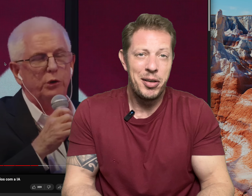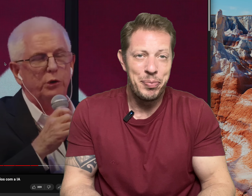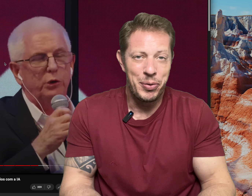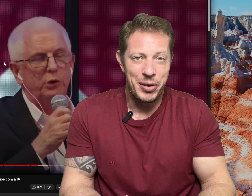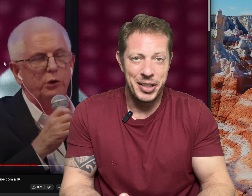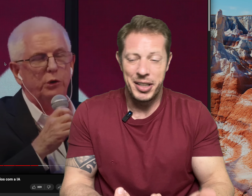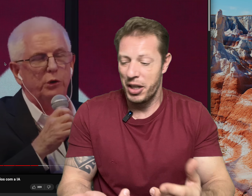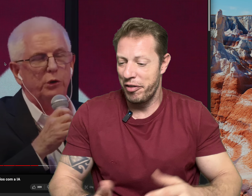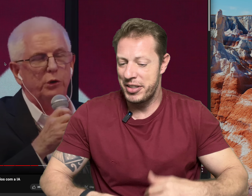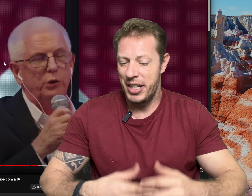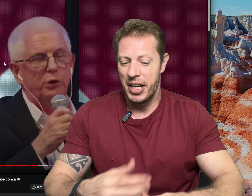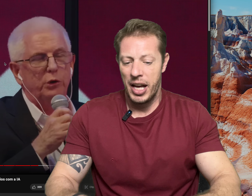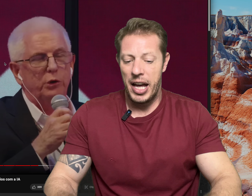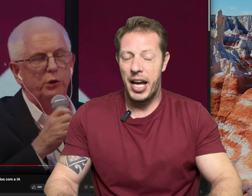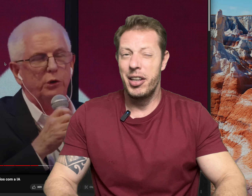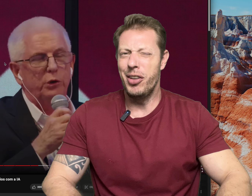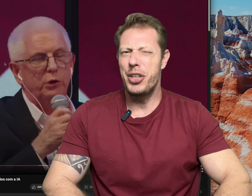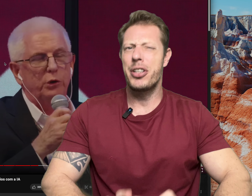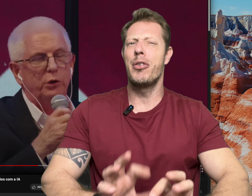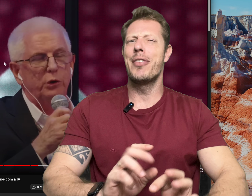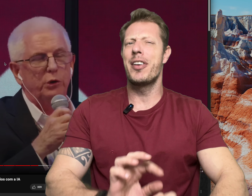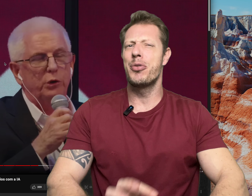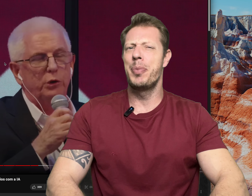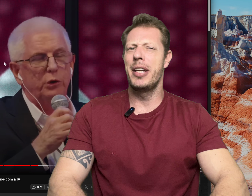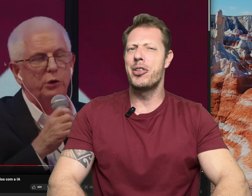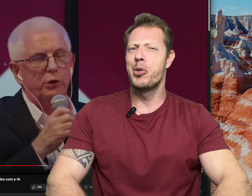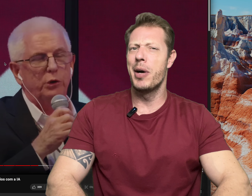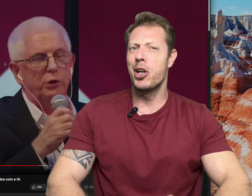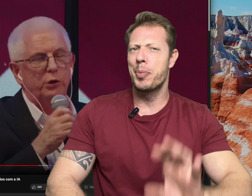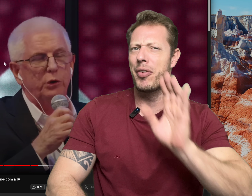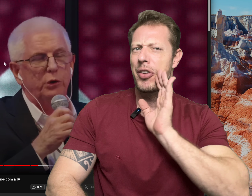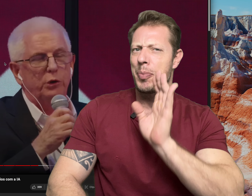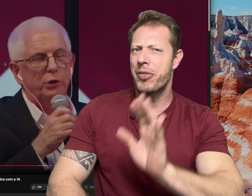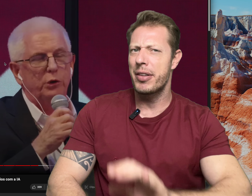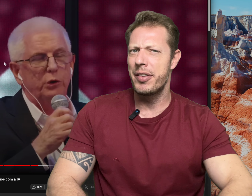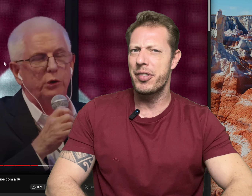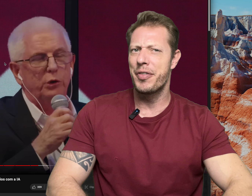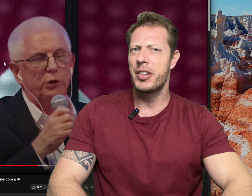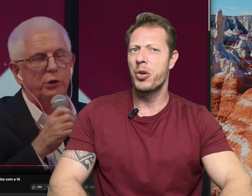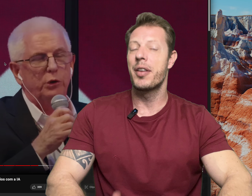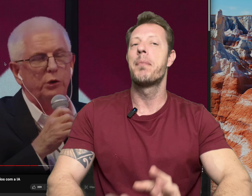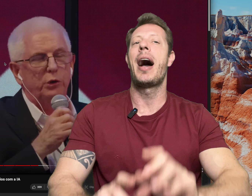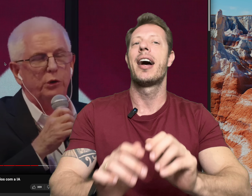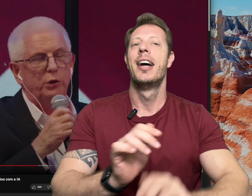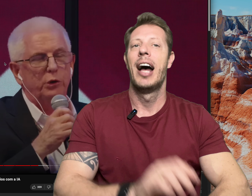próprio trampo, entendeu? Não, deixa que eu faça um update do banco para vocês passar a